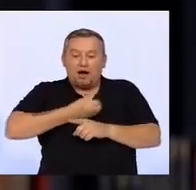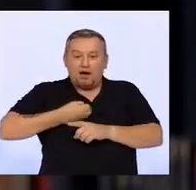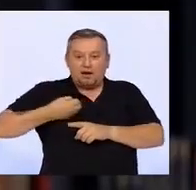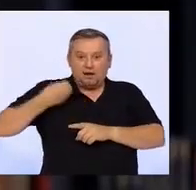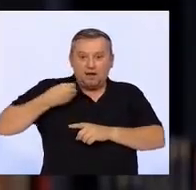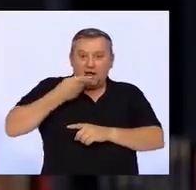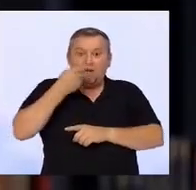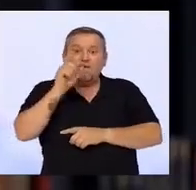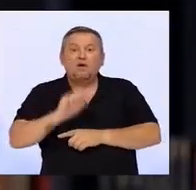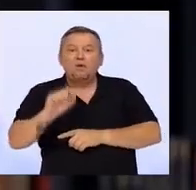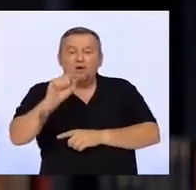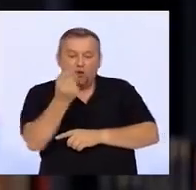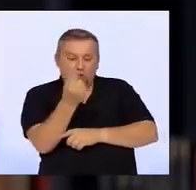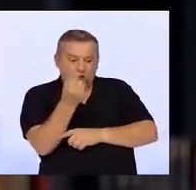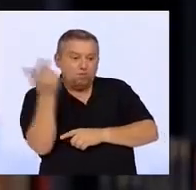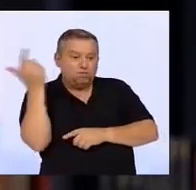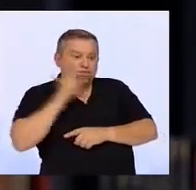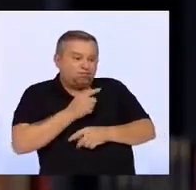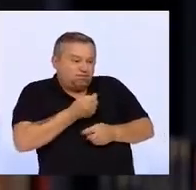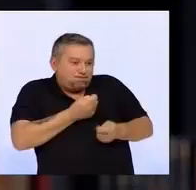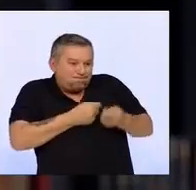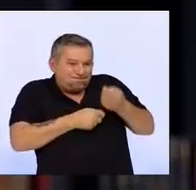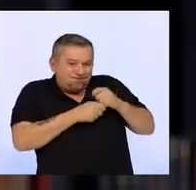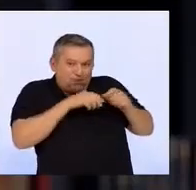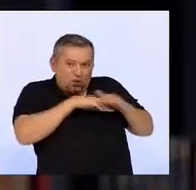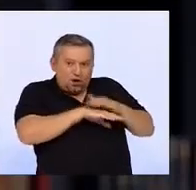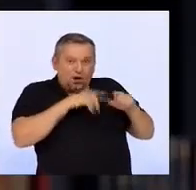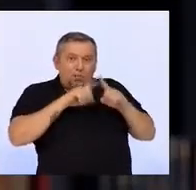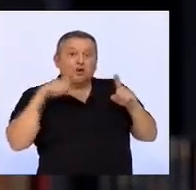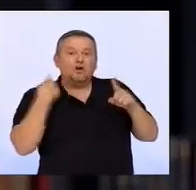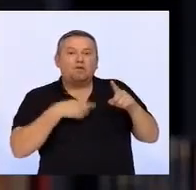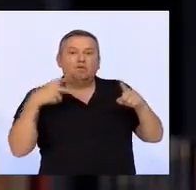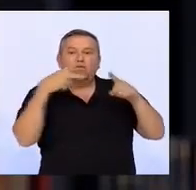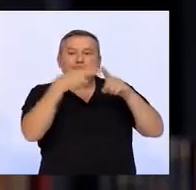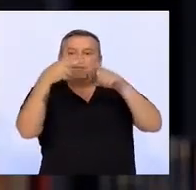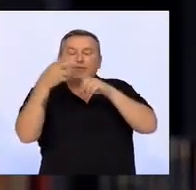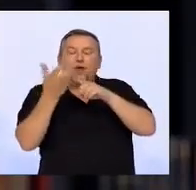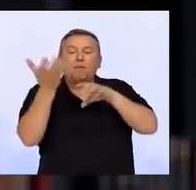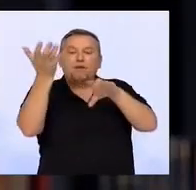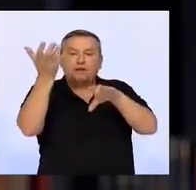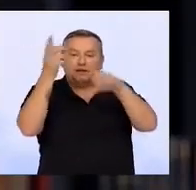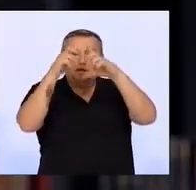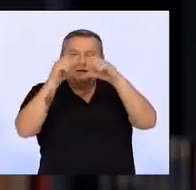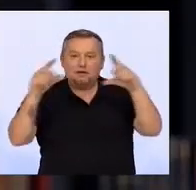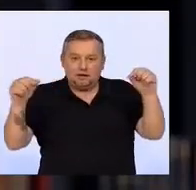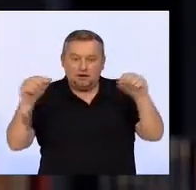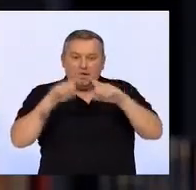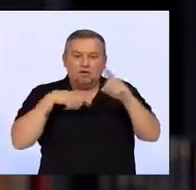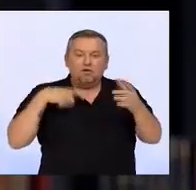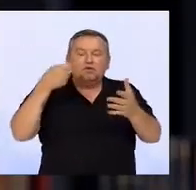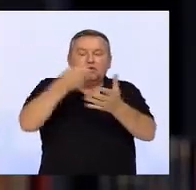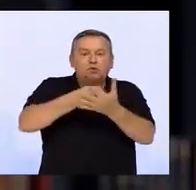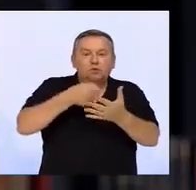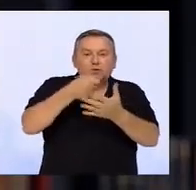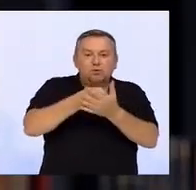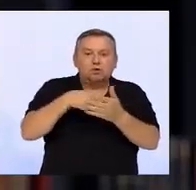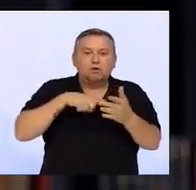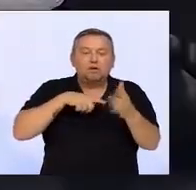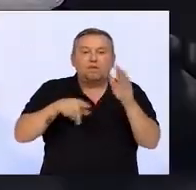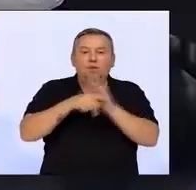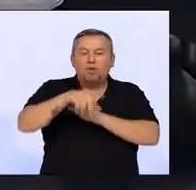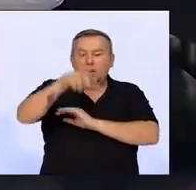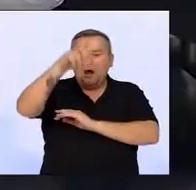conseguir economizar com o corte, porque nós vamos cortar em Brasília. Essa história de austeridade tem que ser uma austeridade